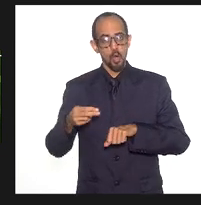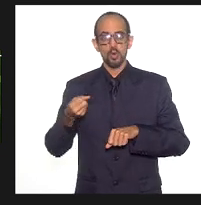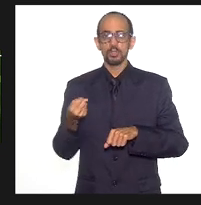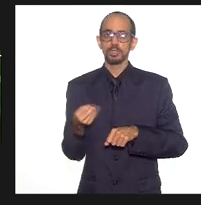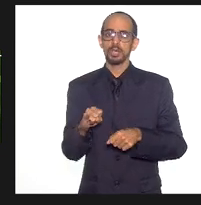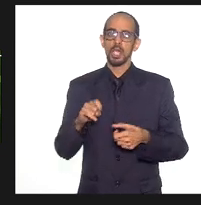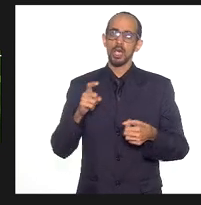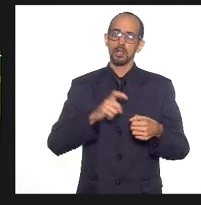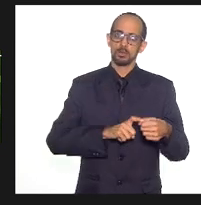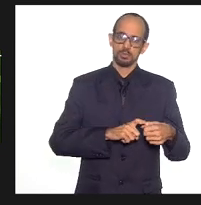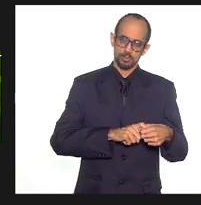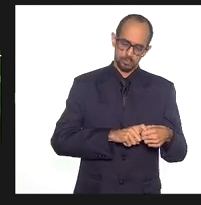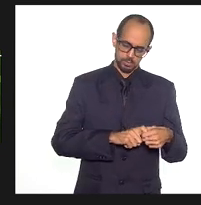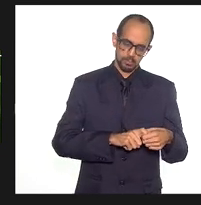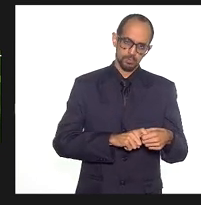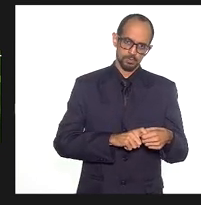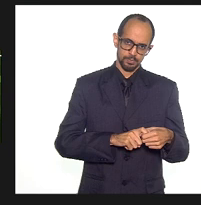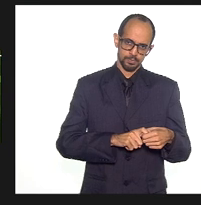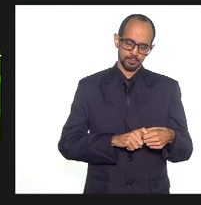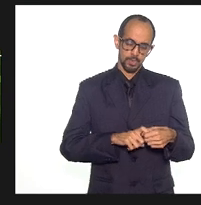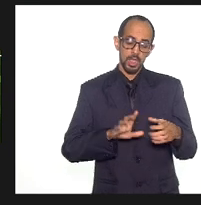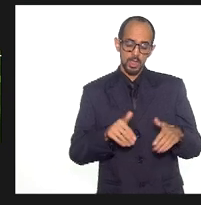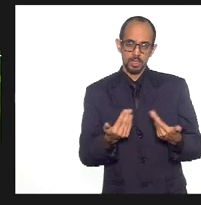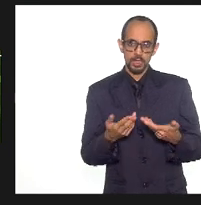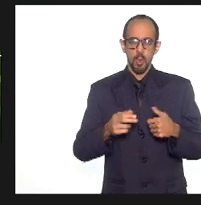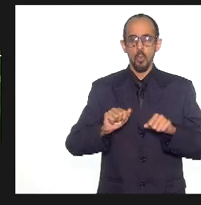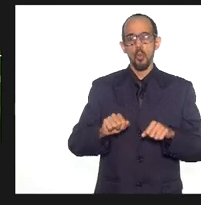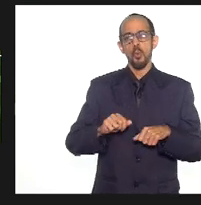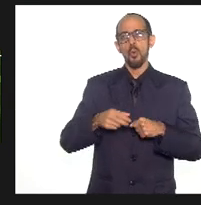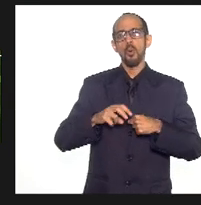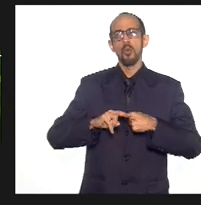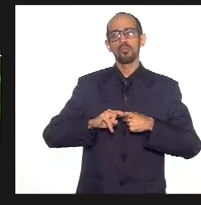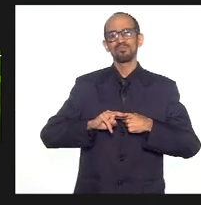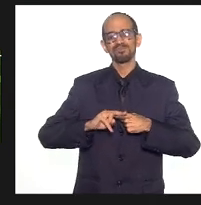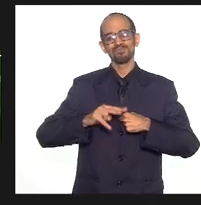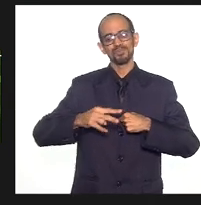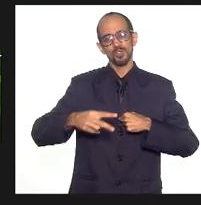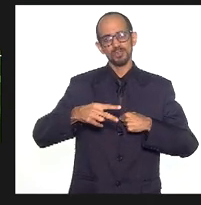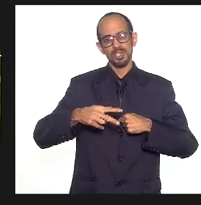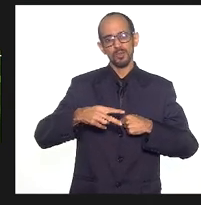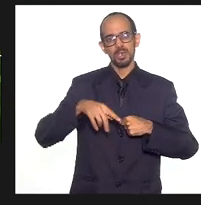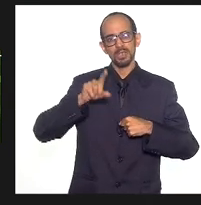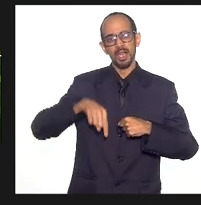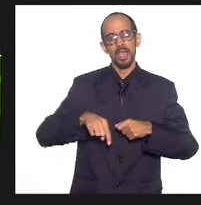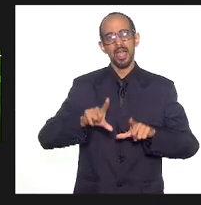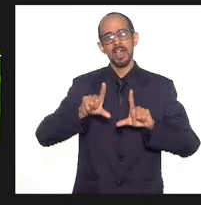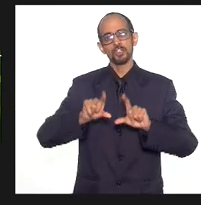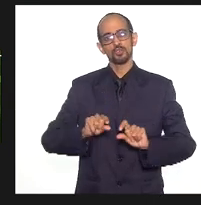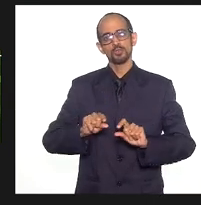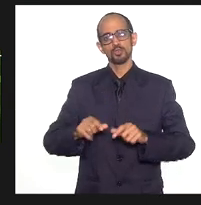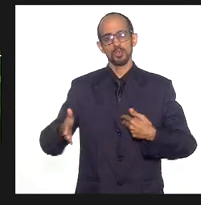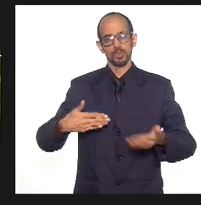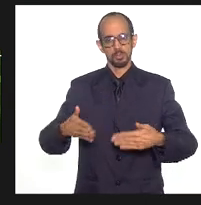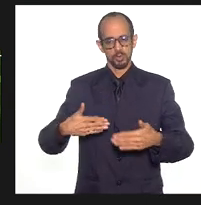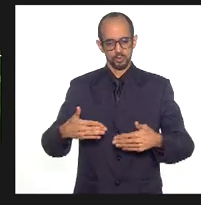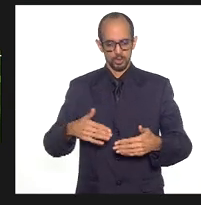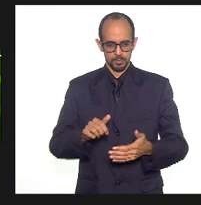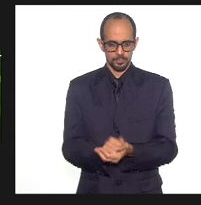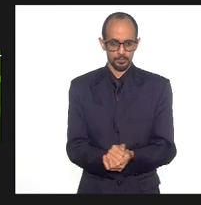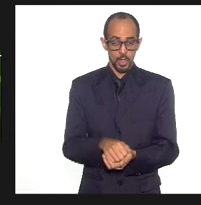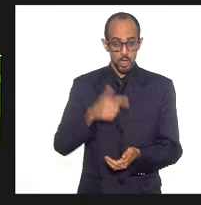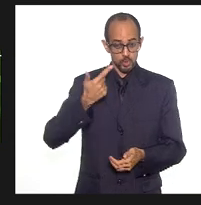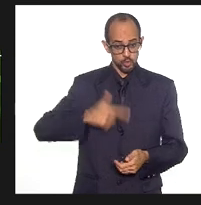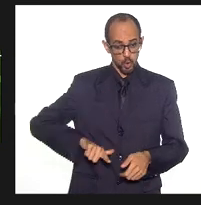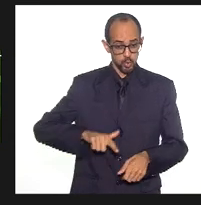também que entra nessa conta. Então, uma das causas é a redução da produção. As demais